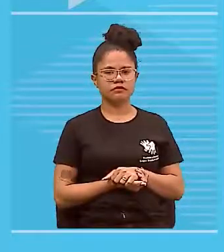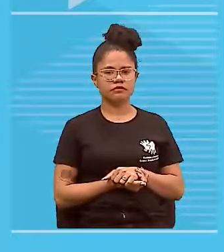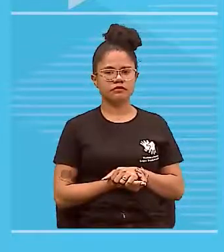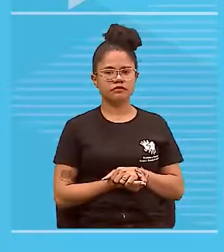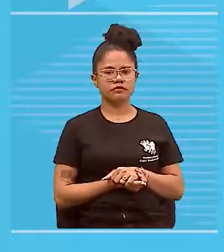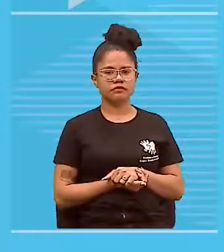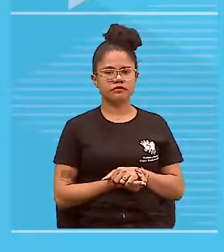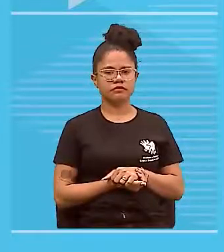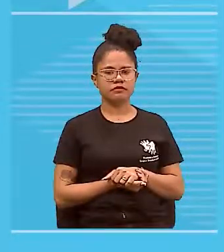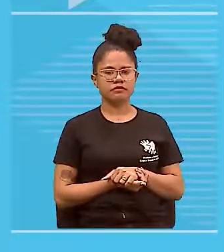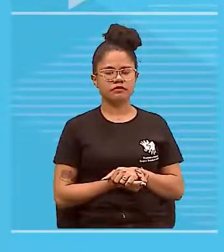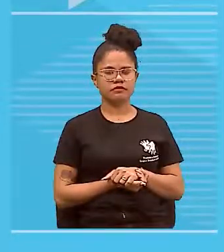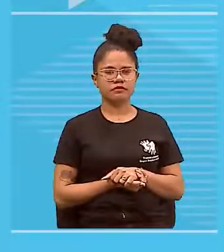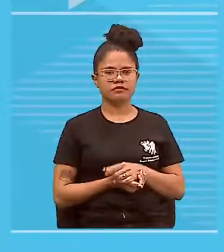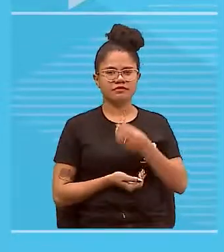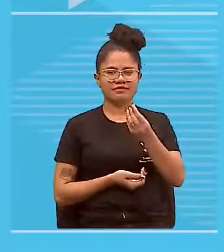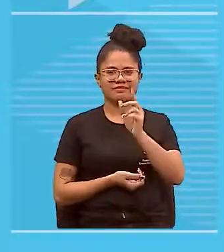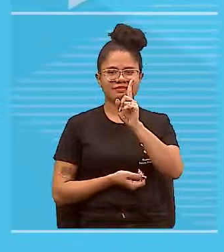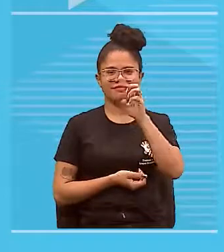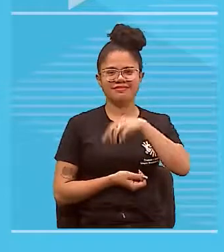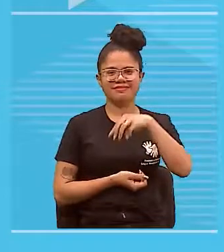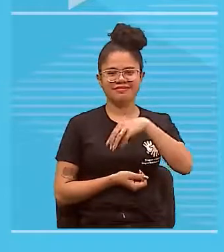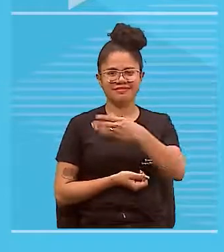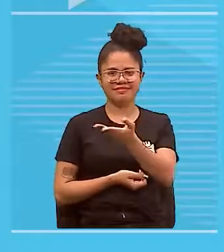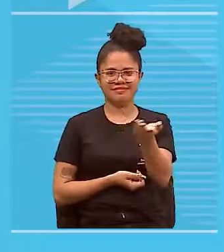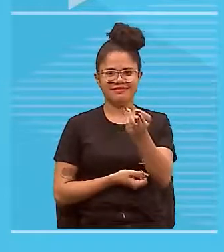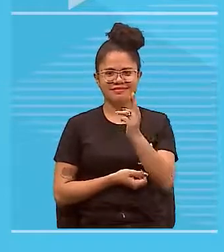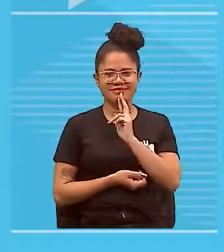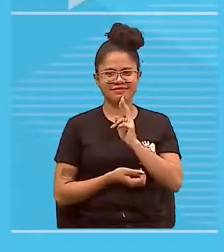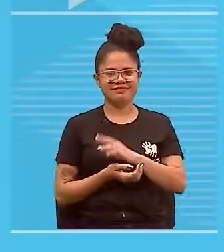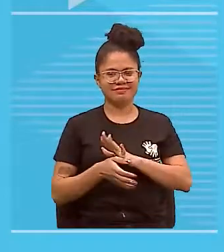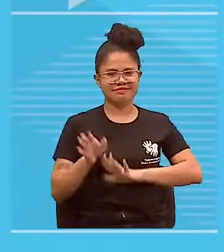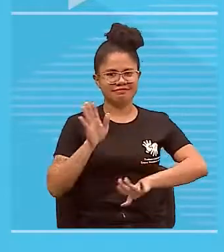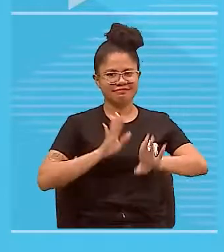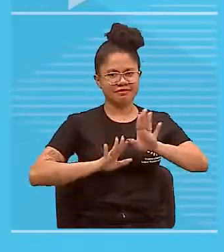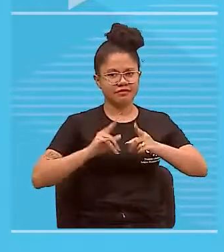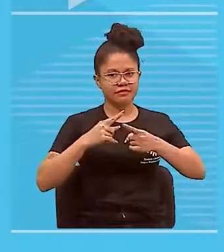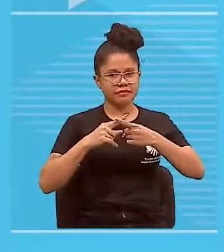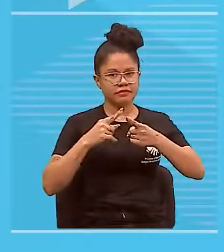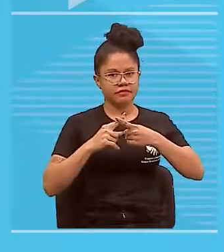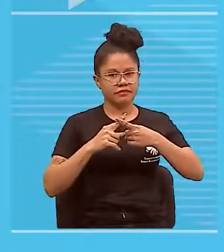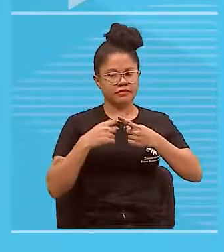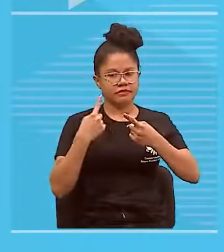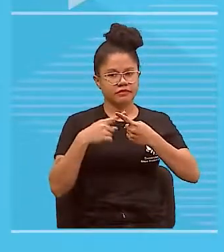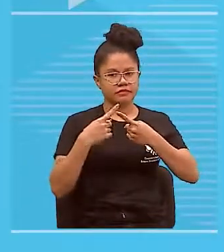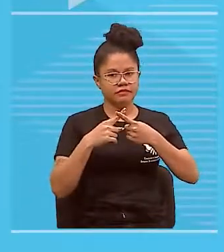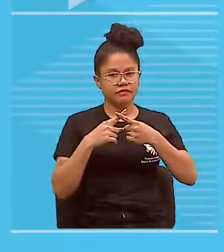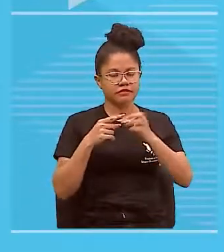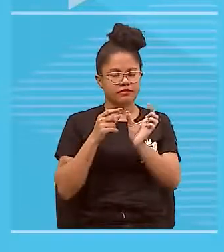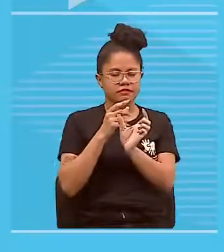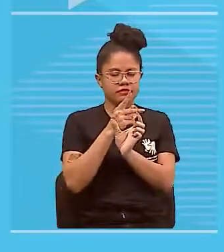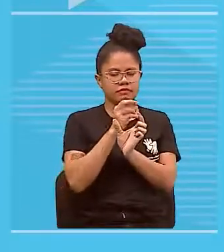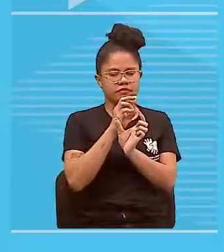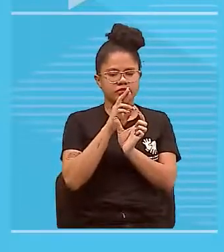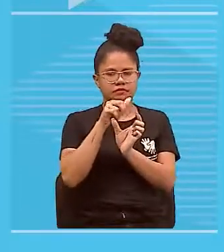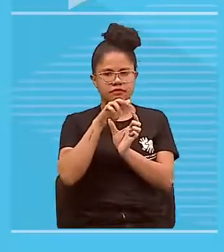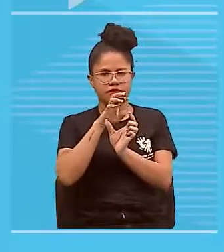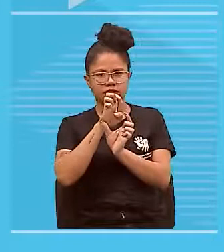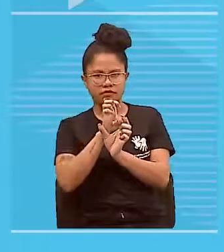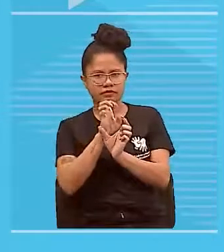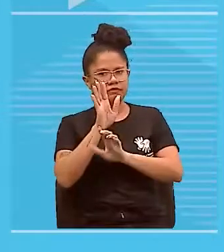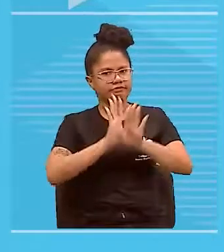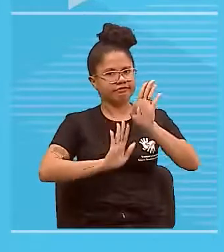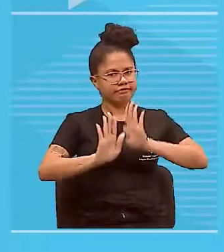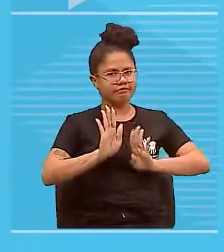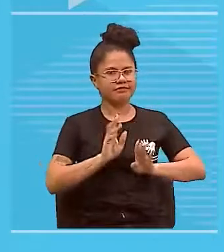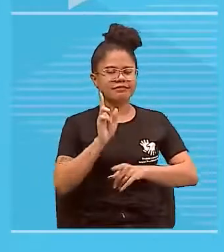E aí eu vou dar um minuto para você me dar a resposta cuidado porque tem porque separado e porque junto aí no meio tá um minuto valendo